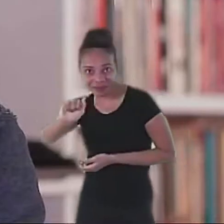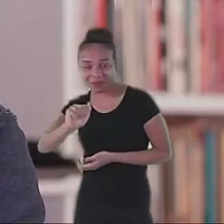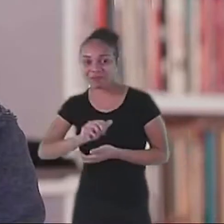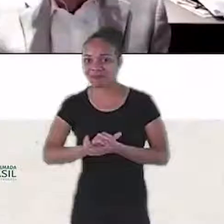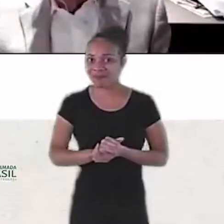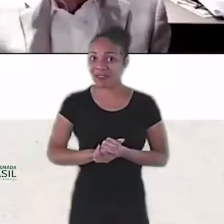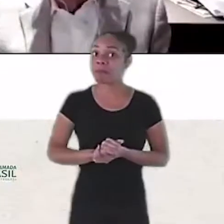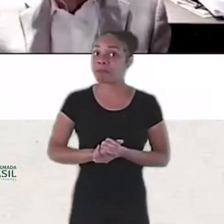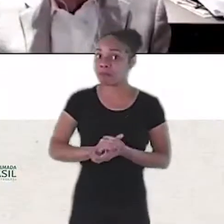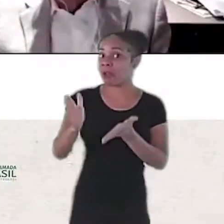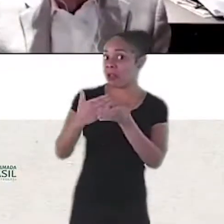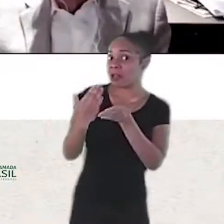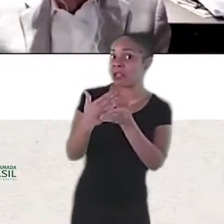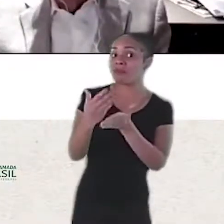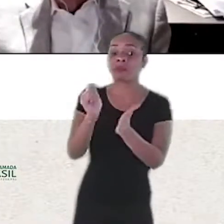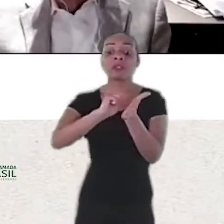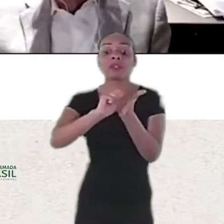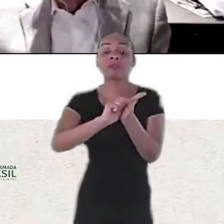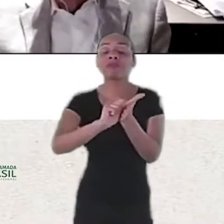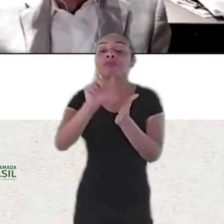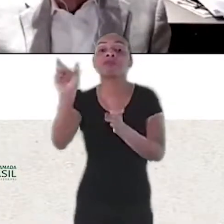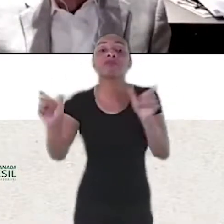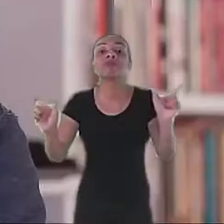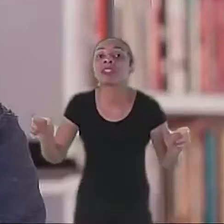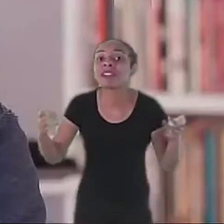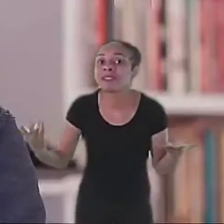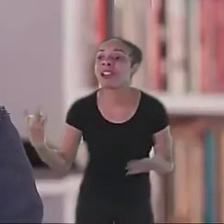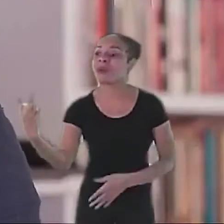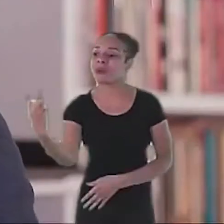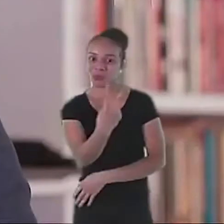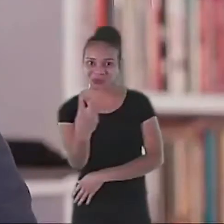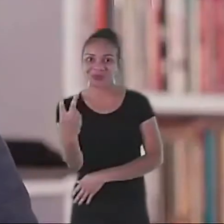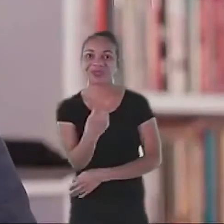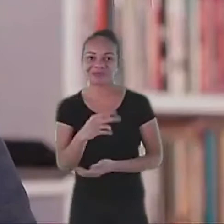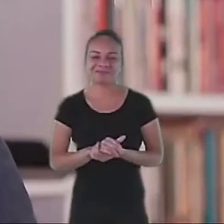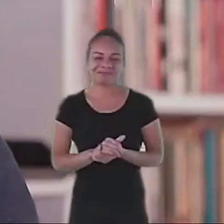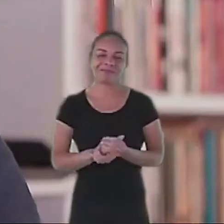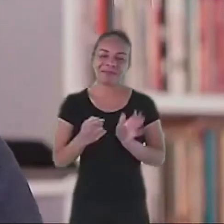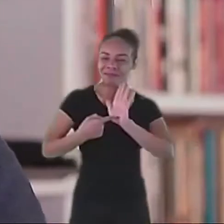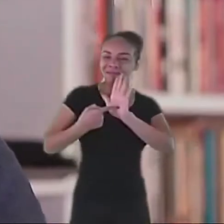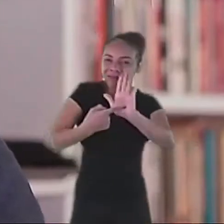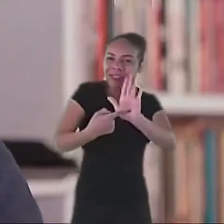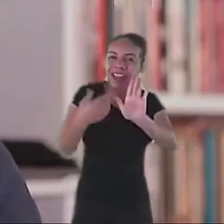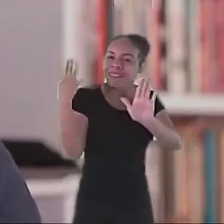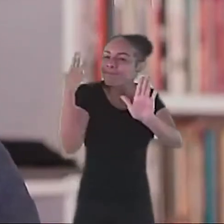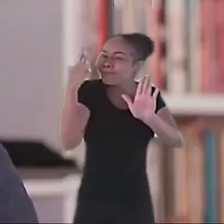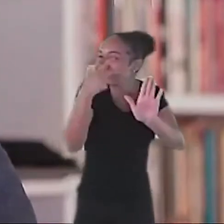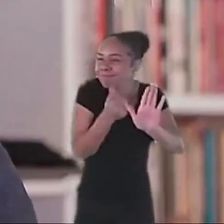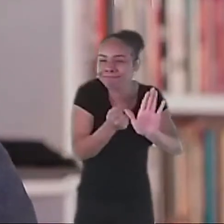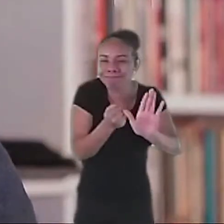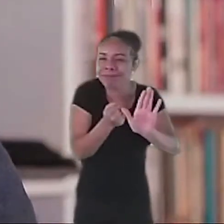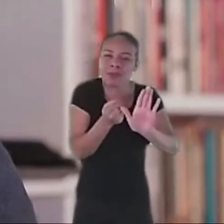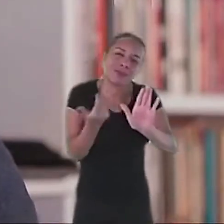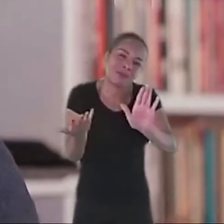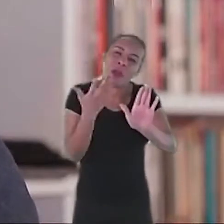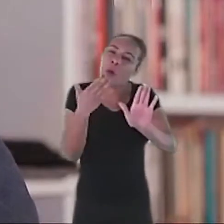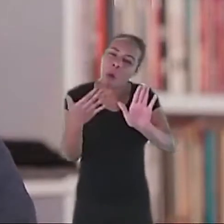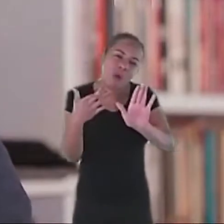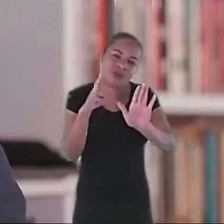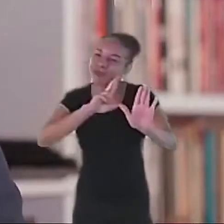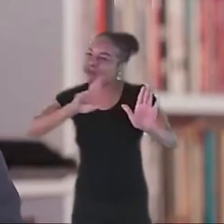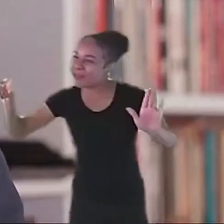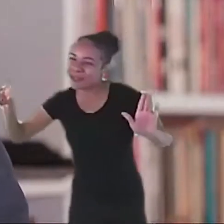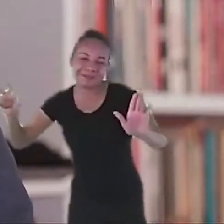Paes Barreto e Clélio Campolina, cuja capa é vermelha. Não poderia ser de outra cor, né, gente? Vamos falar a verdade também,